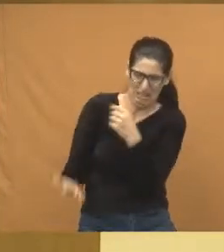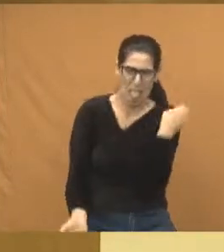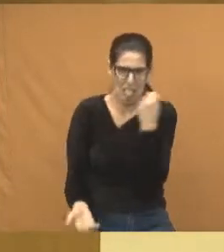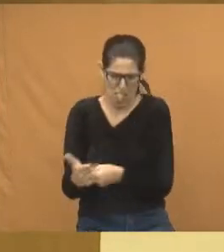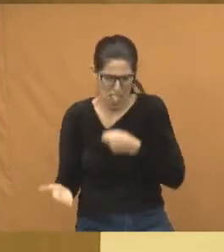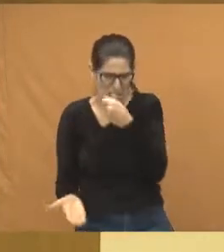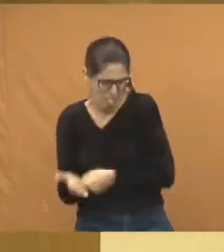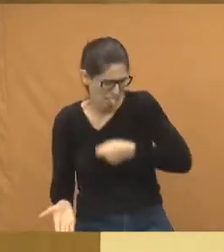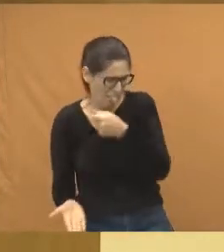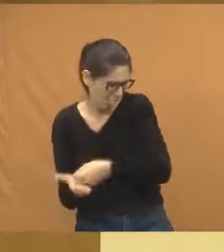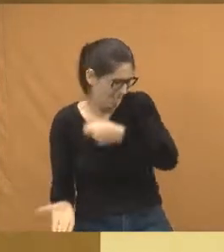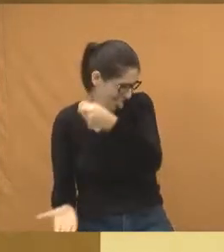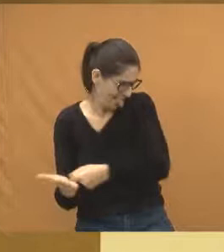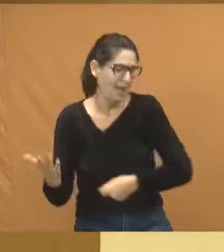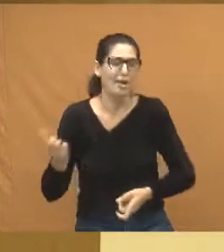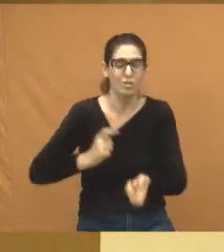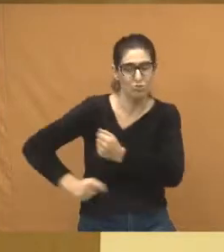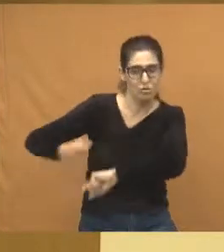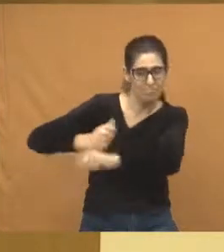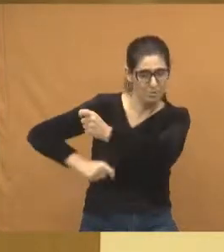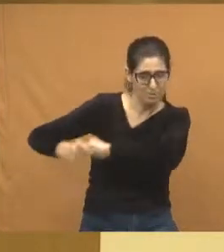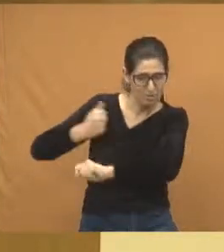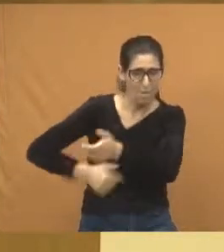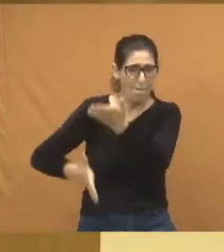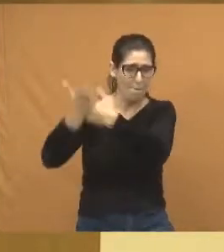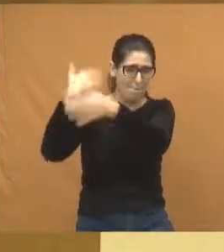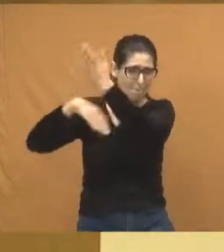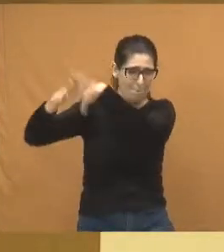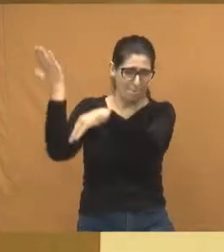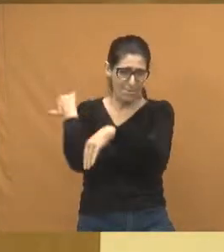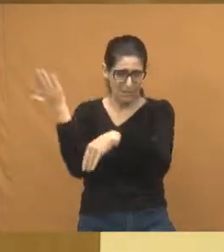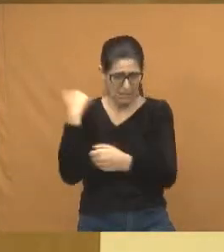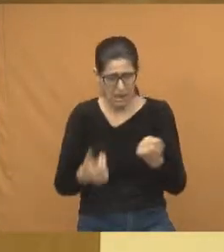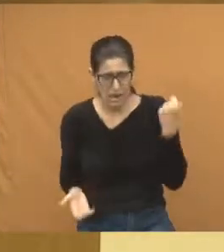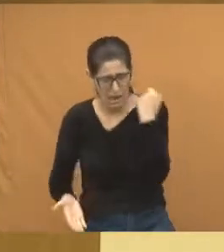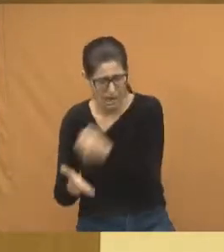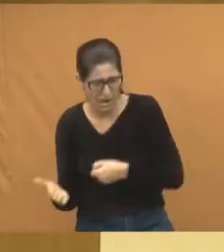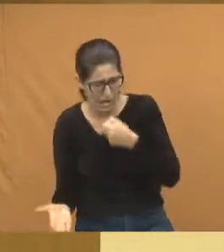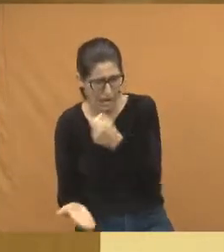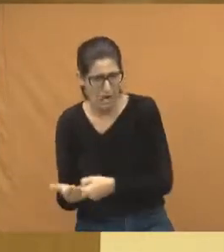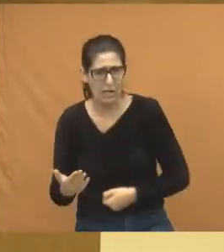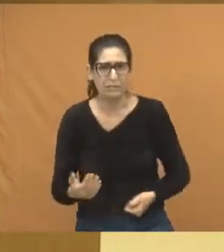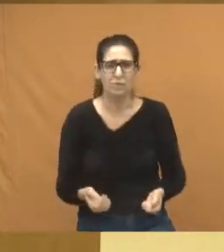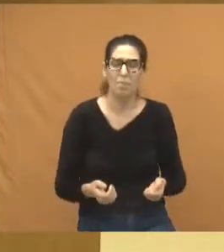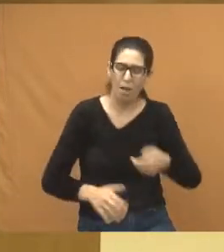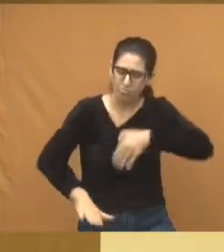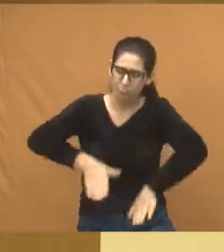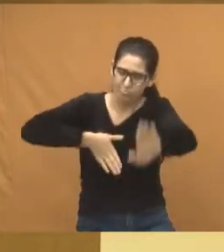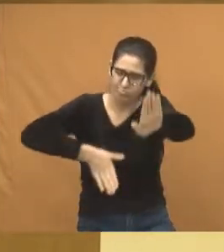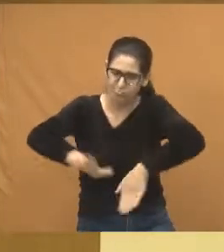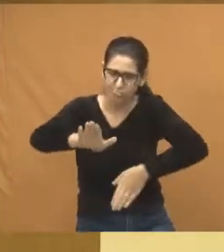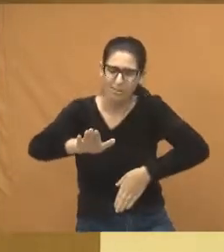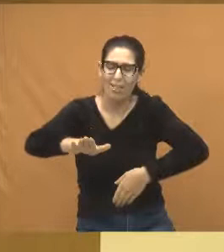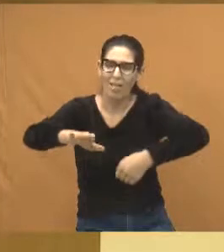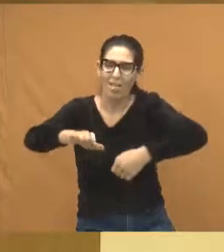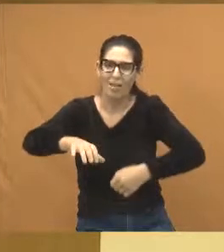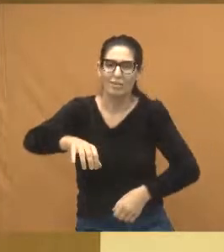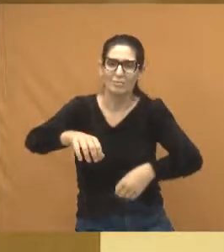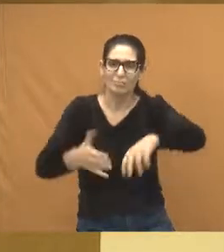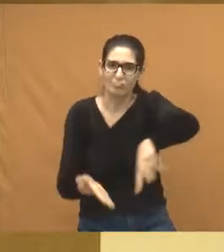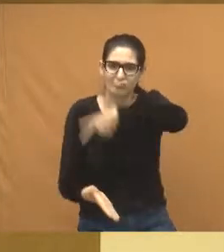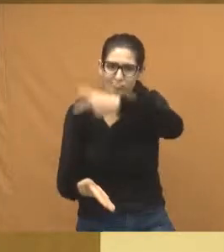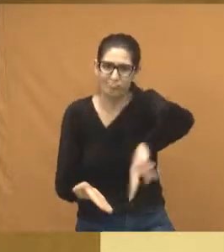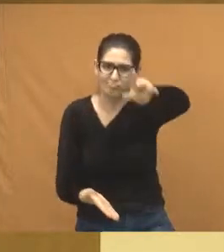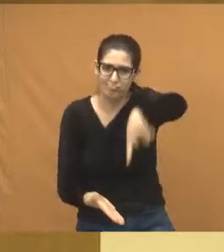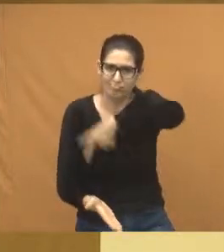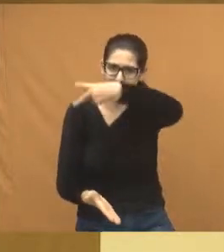tempo, cobrando a administração, desde a administração passada, não é isso? Cobrando a implantação da academia, graças a Deus agora, e esse prefeito, né, que